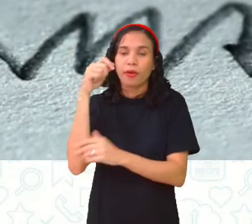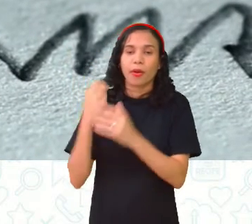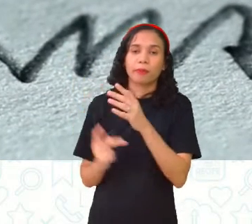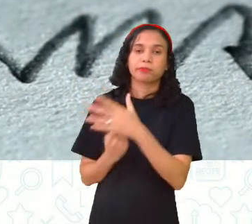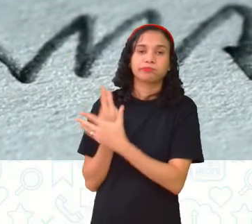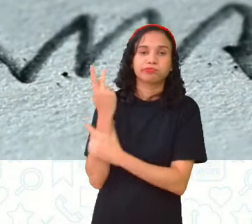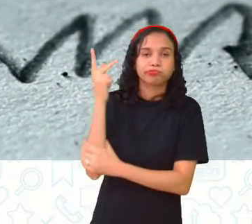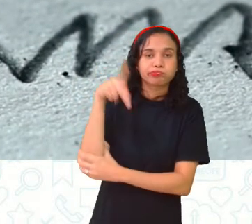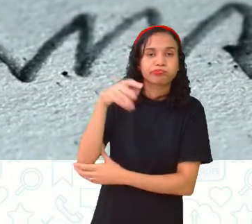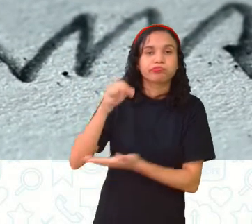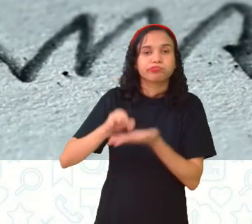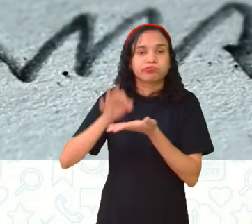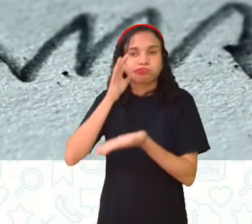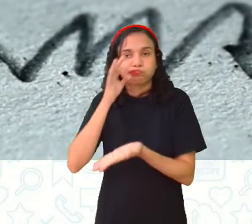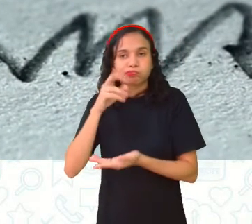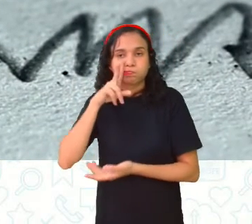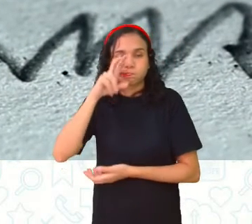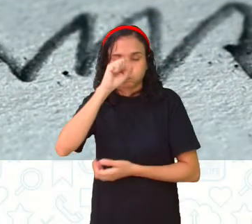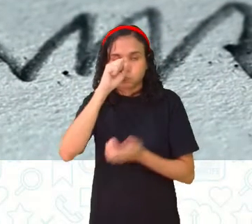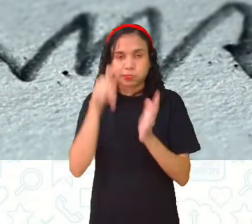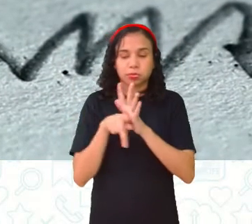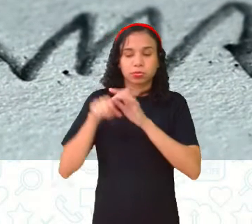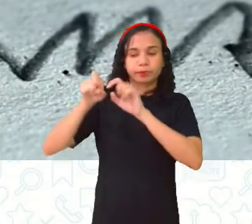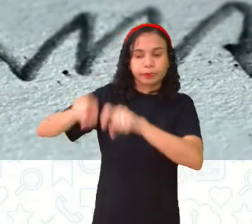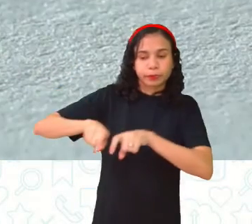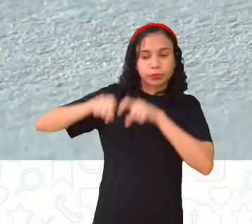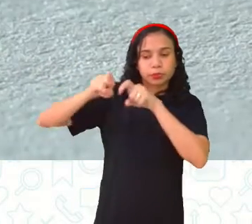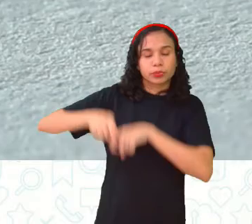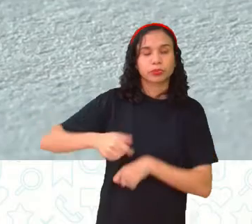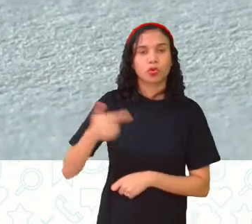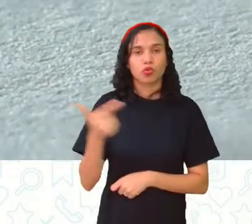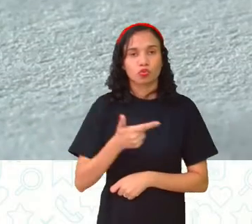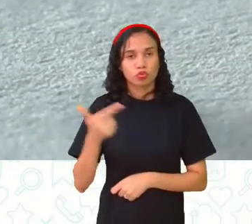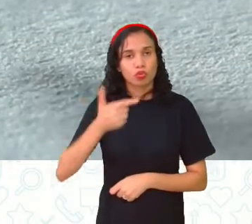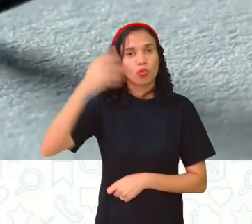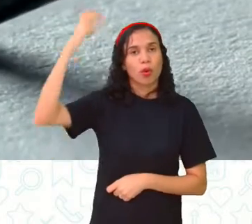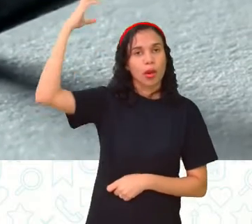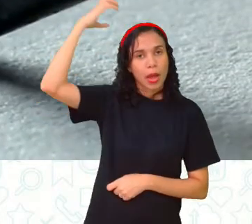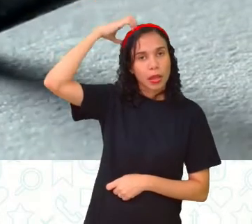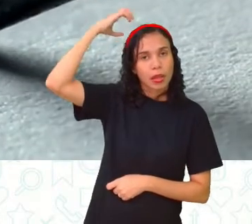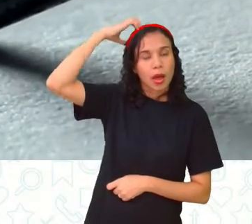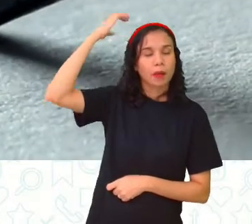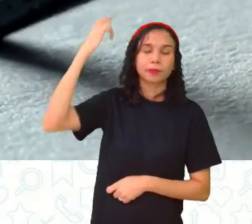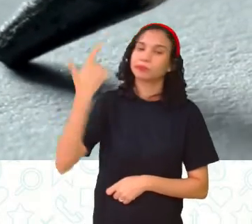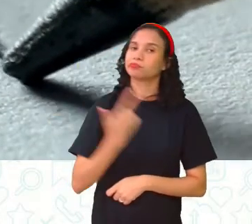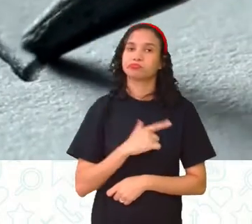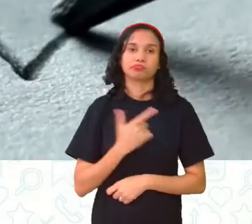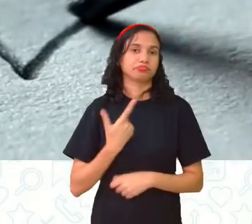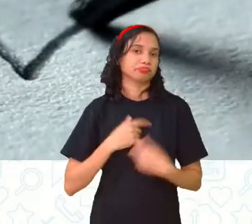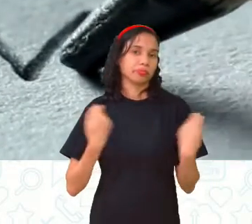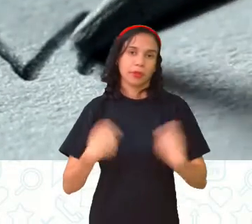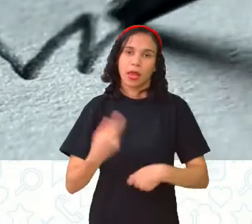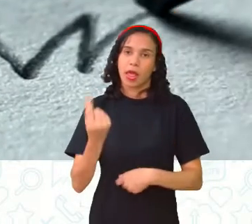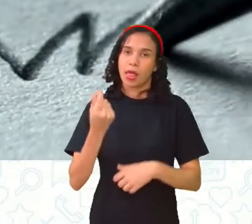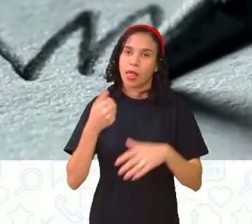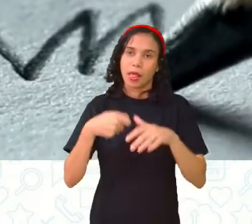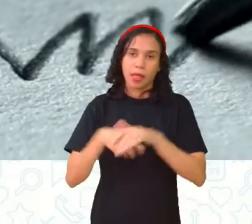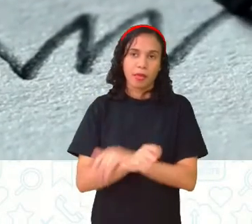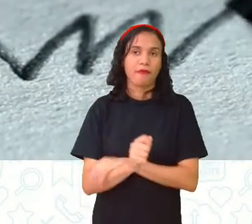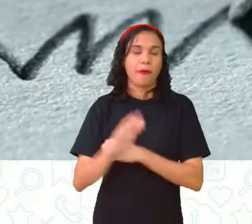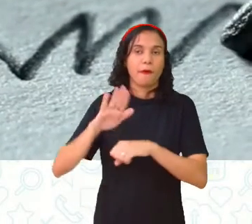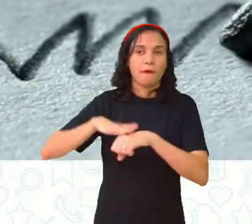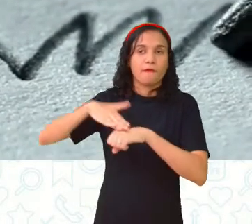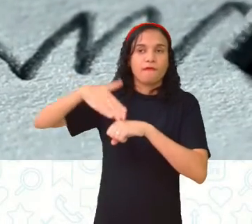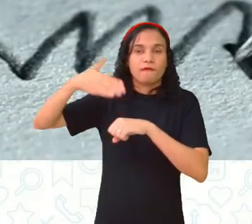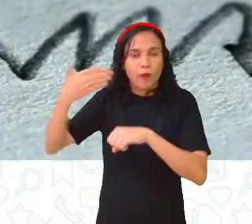muito forte, né, no contexto aí do Segundo Reinado. Não necessitou de investimento externo